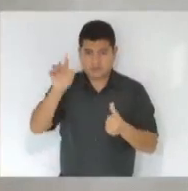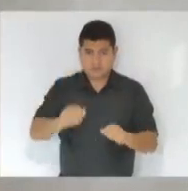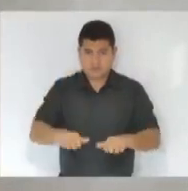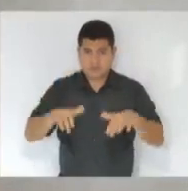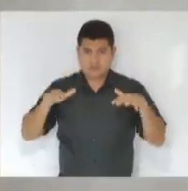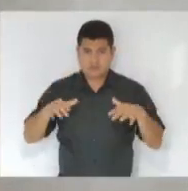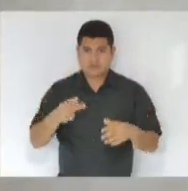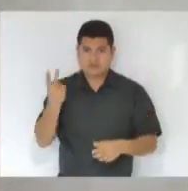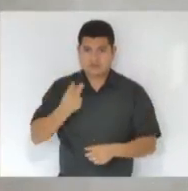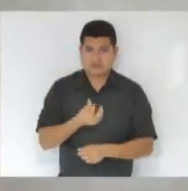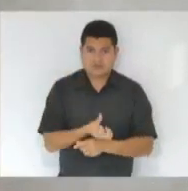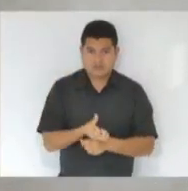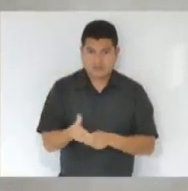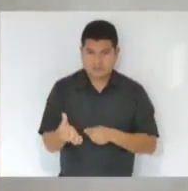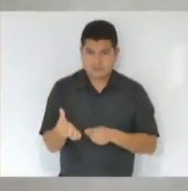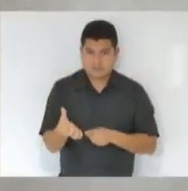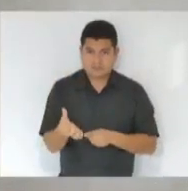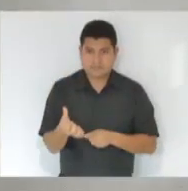segundo semestre